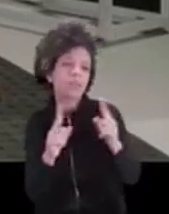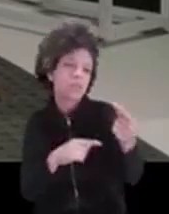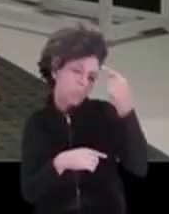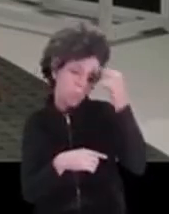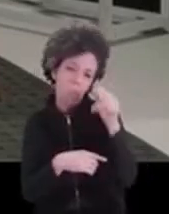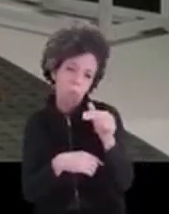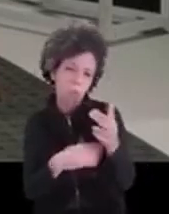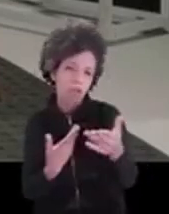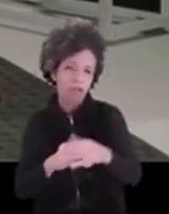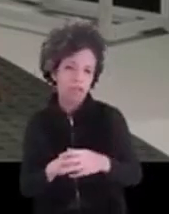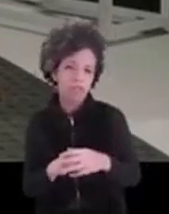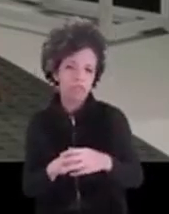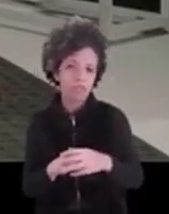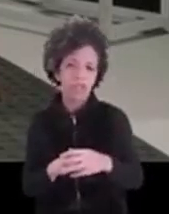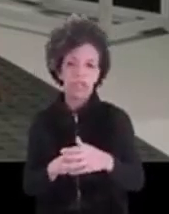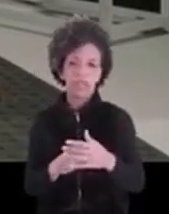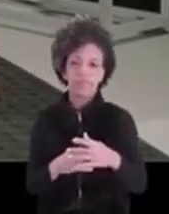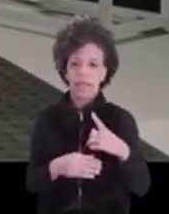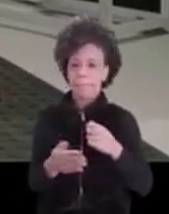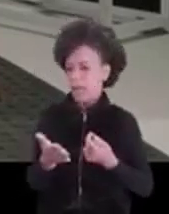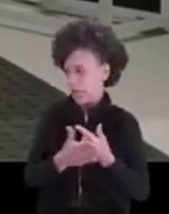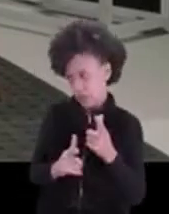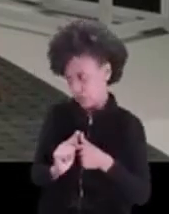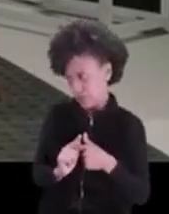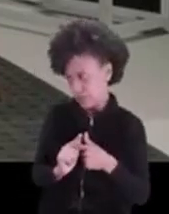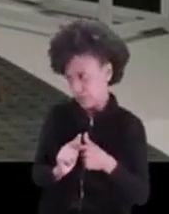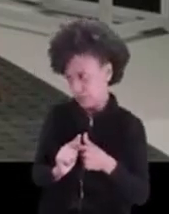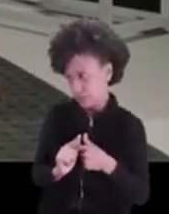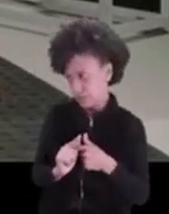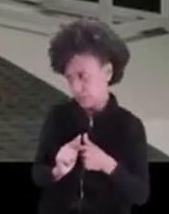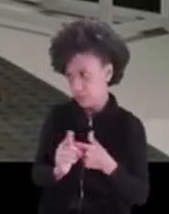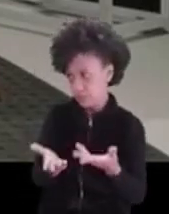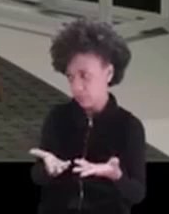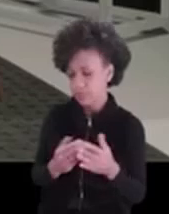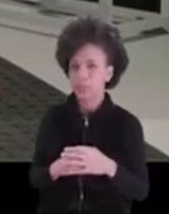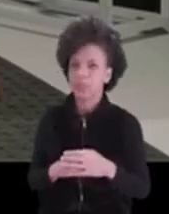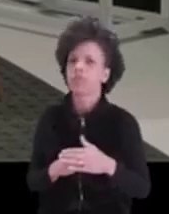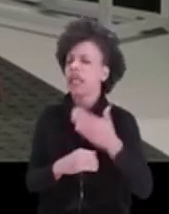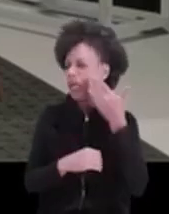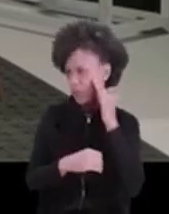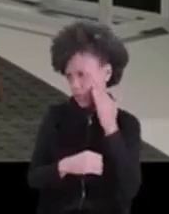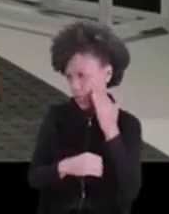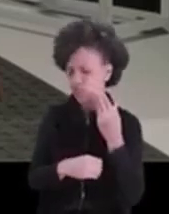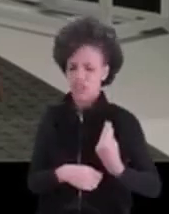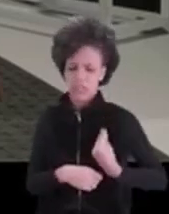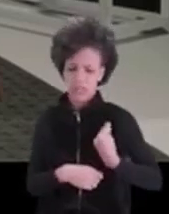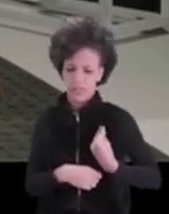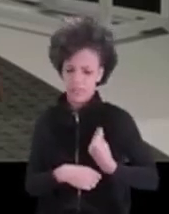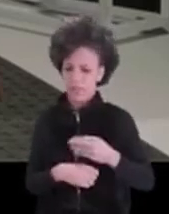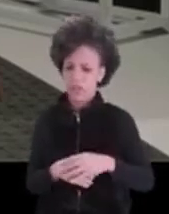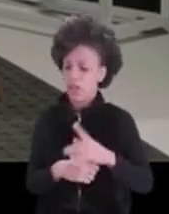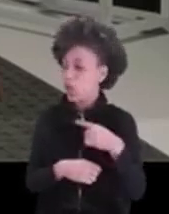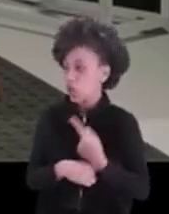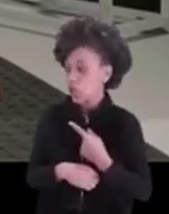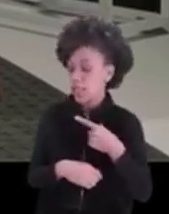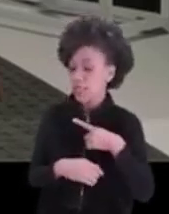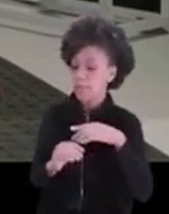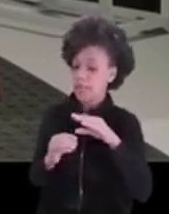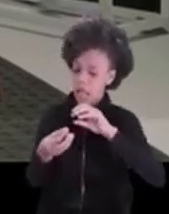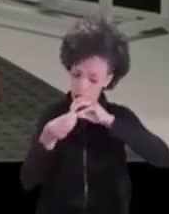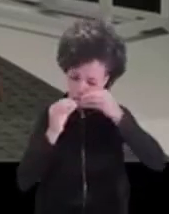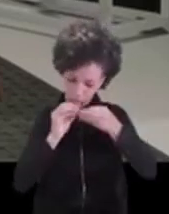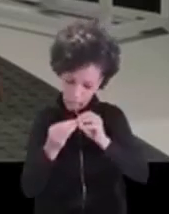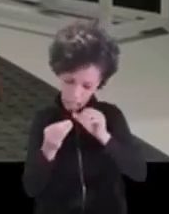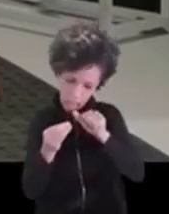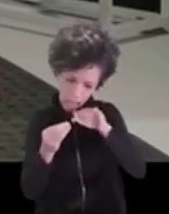nem pensa quem está querendo pagar o boleto não Ah eu entendi na minha vida que a gente é constituído por